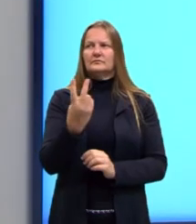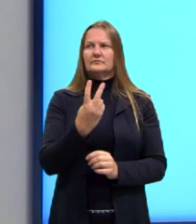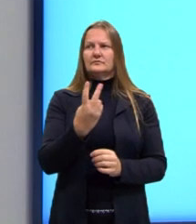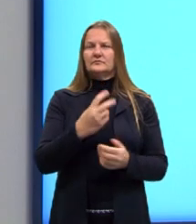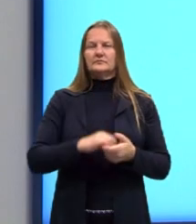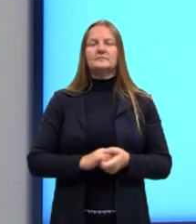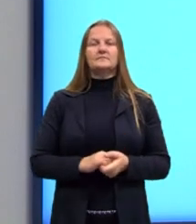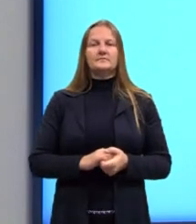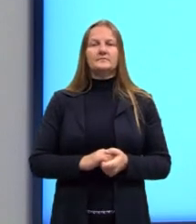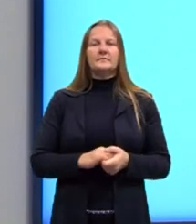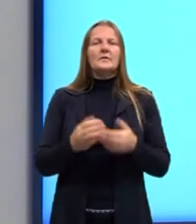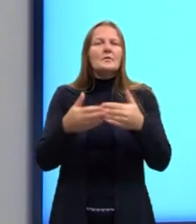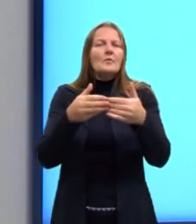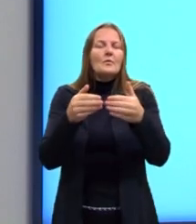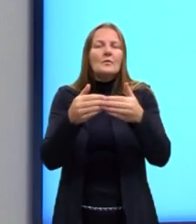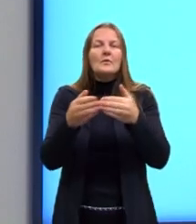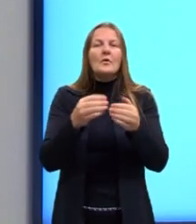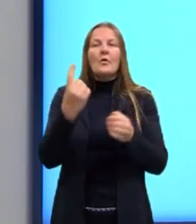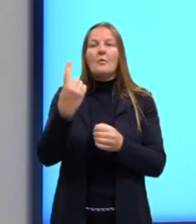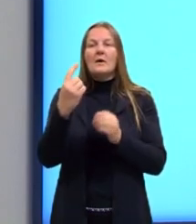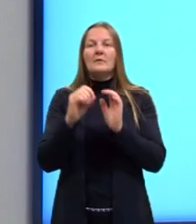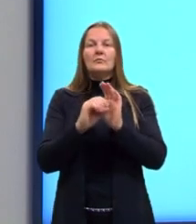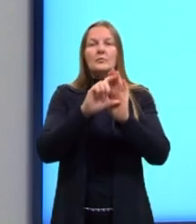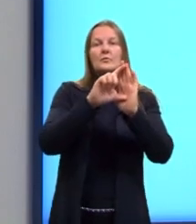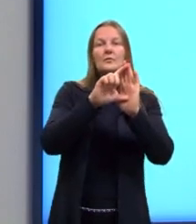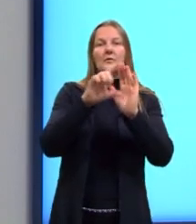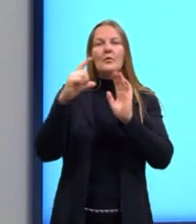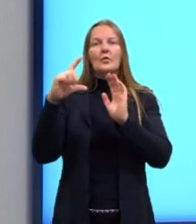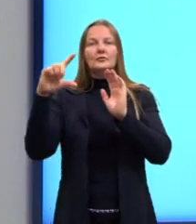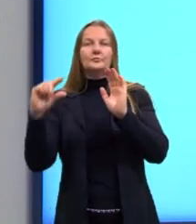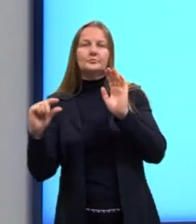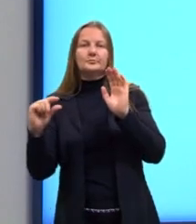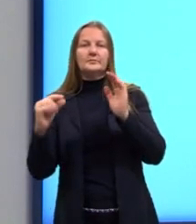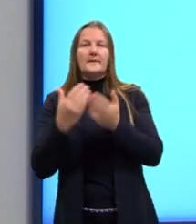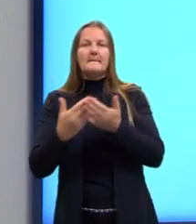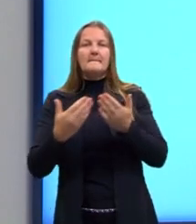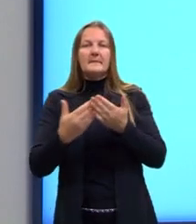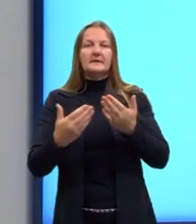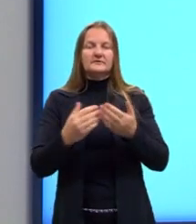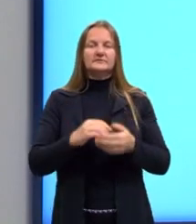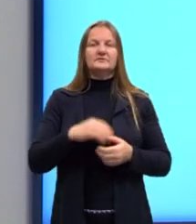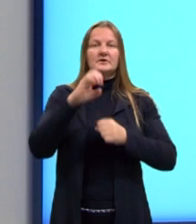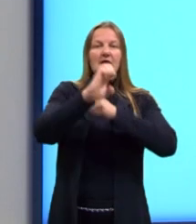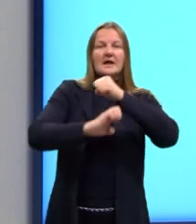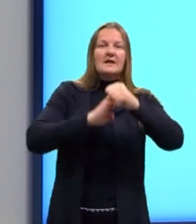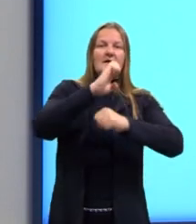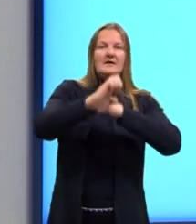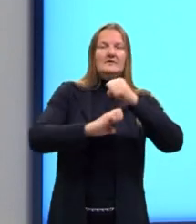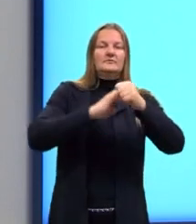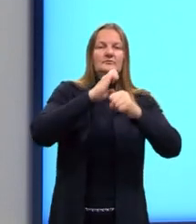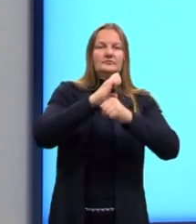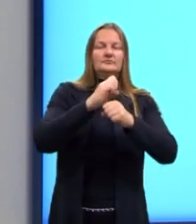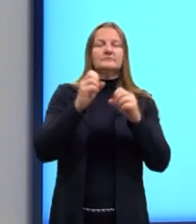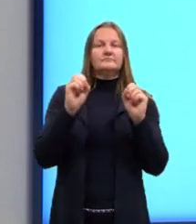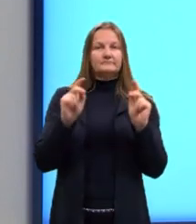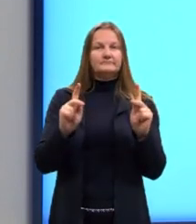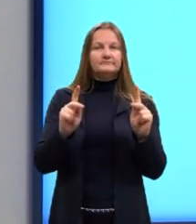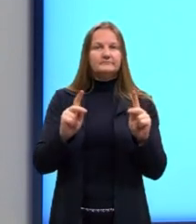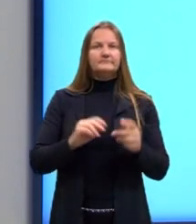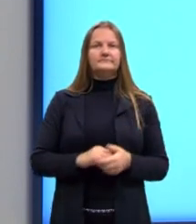não vai ocorrer a outra porque onde uma ganha o outro pert é assim que ocorre a reação de Tu tá